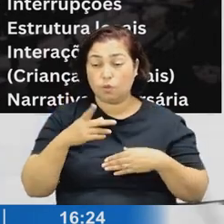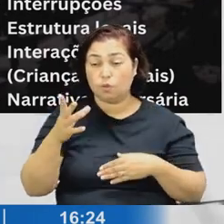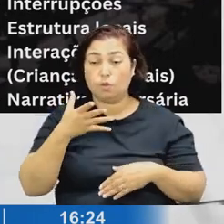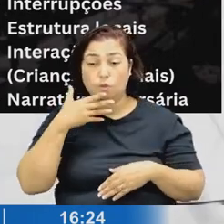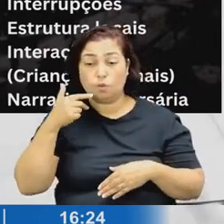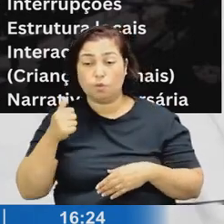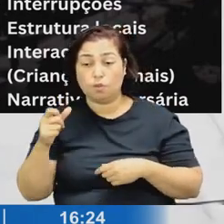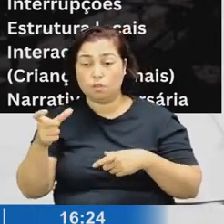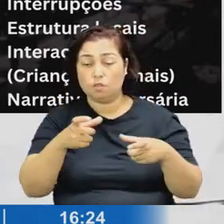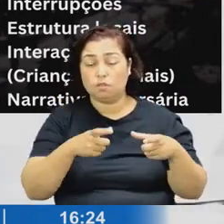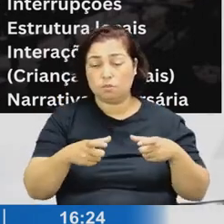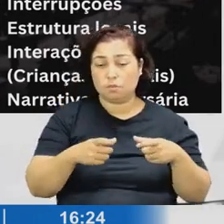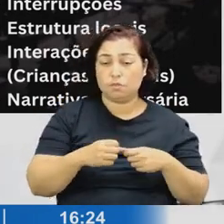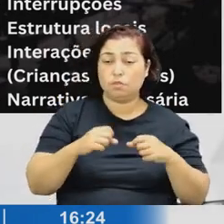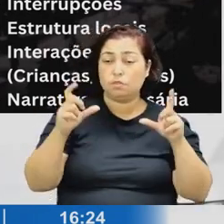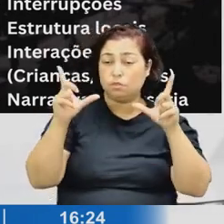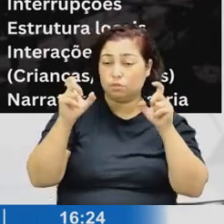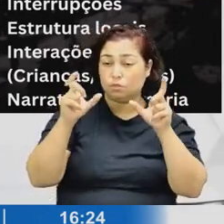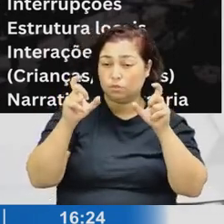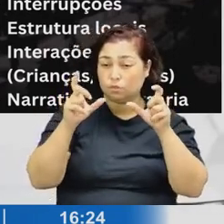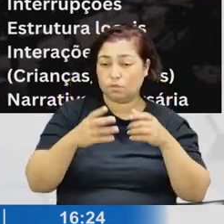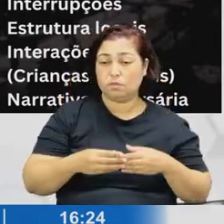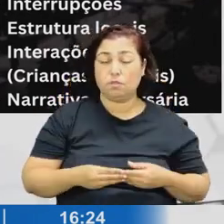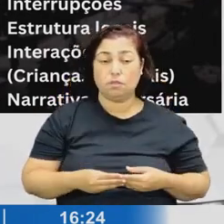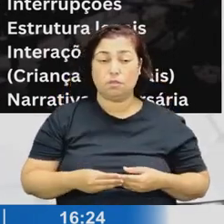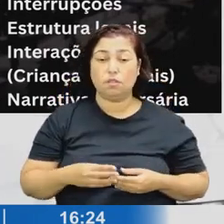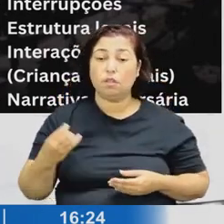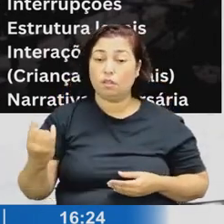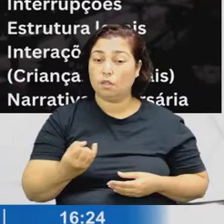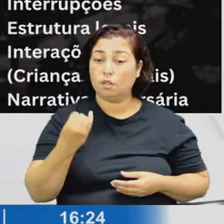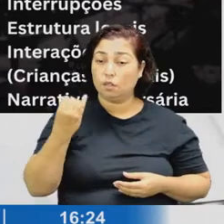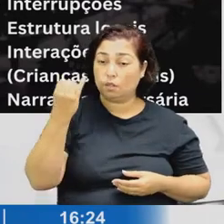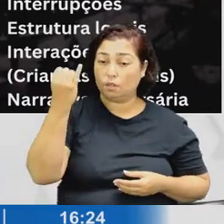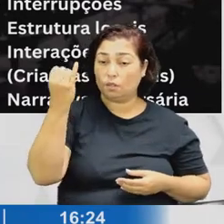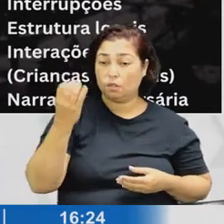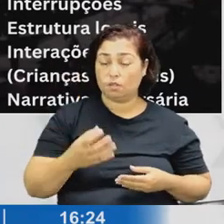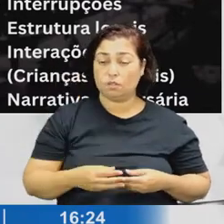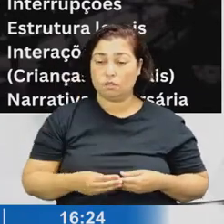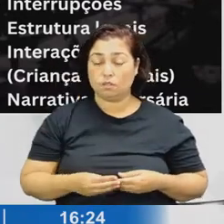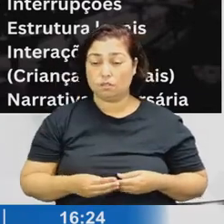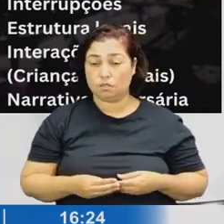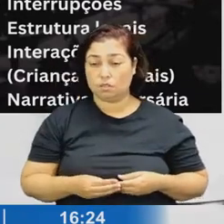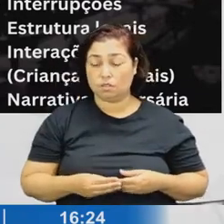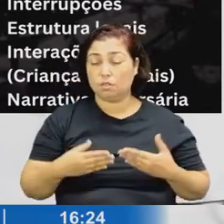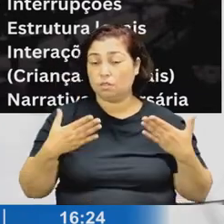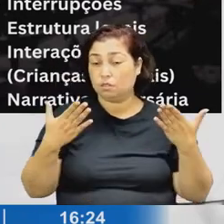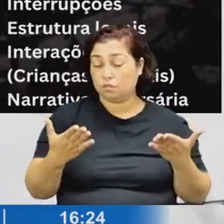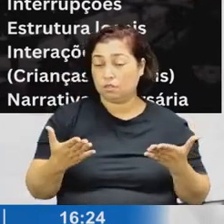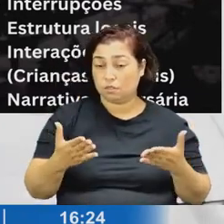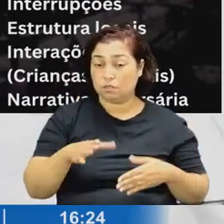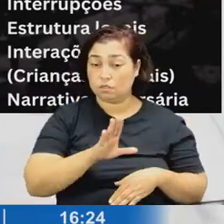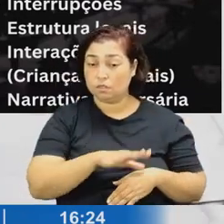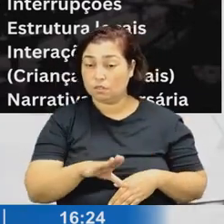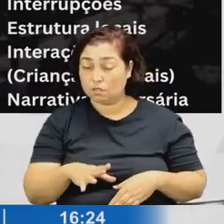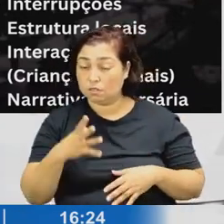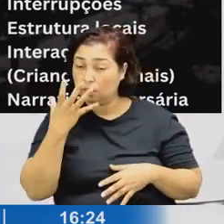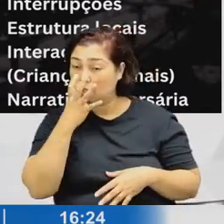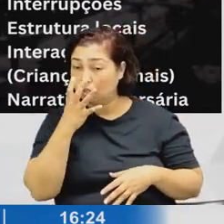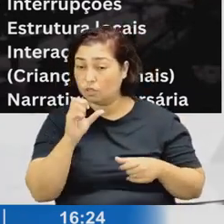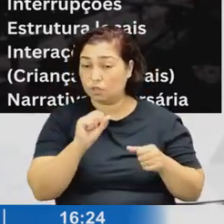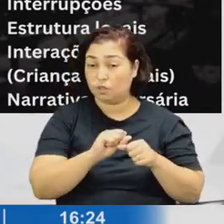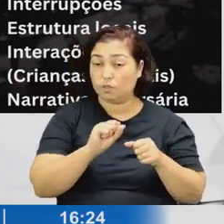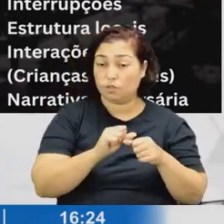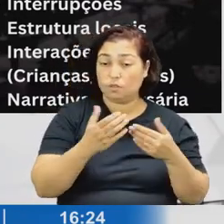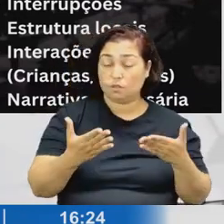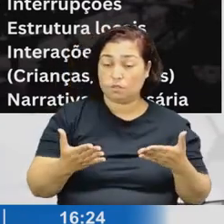para foto importante então a estrutura do local as interações como exemplo tem criança tem animal faça essa